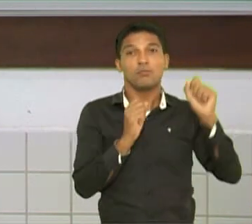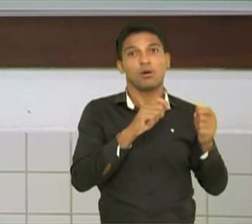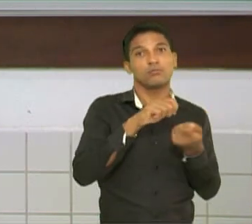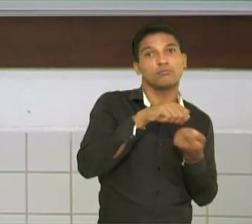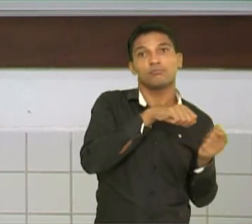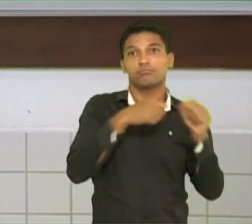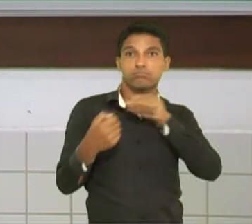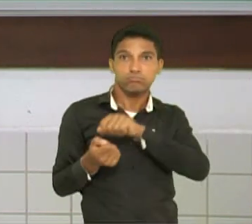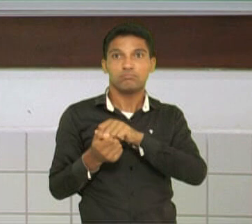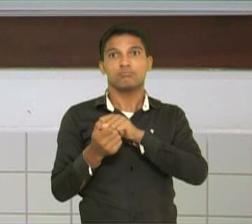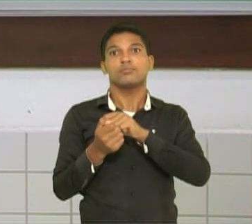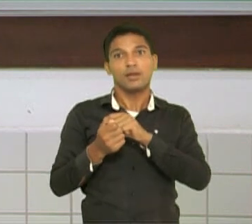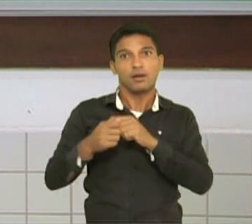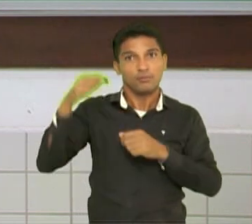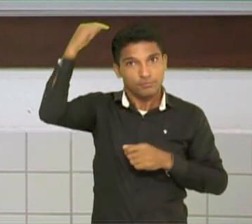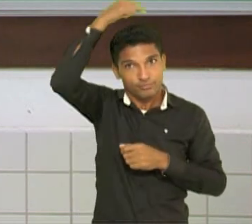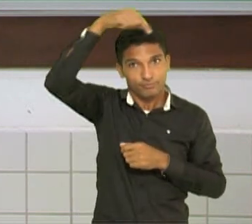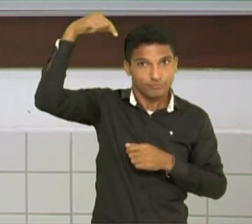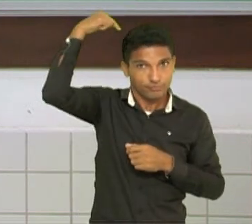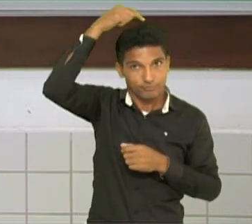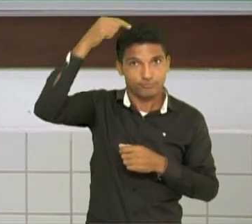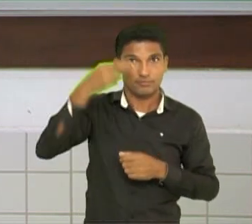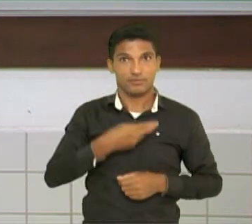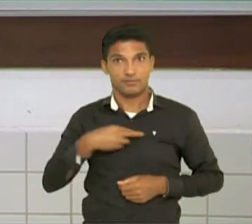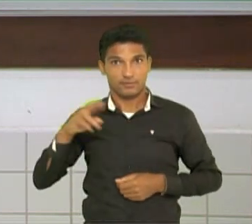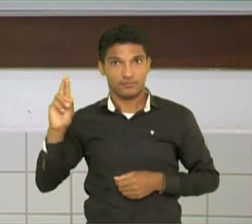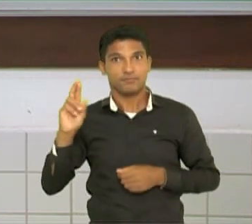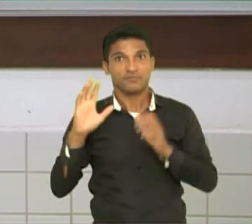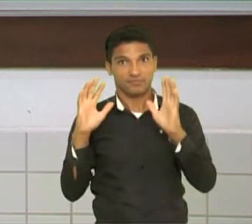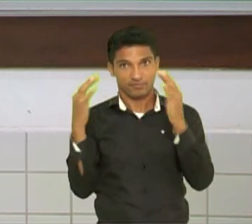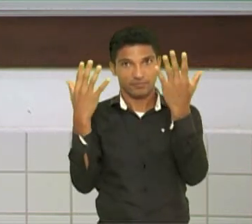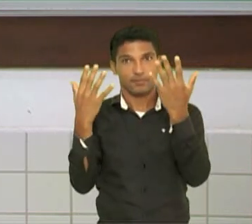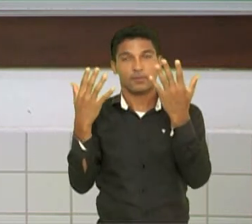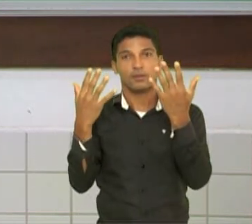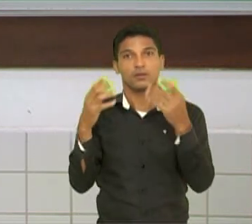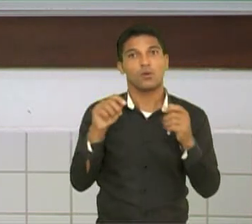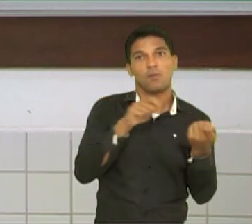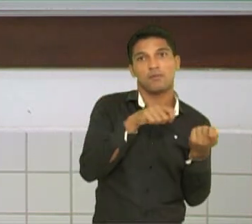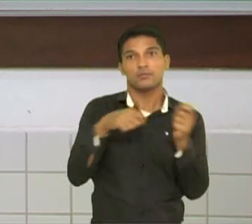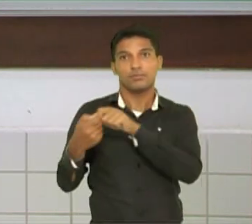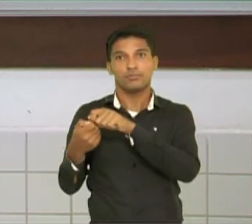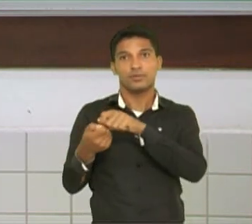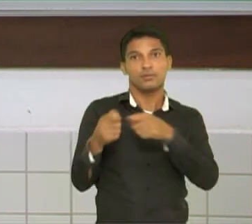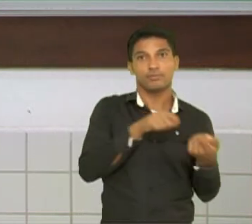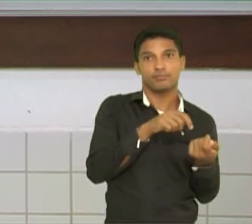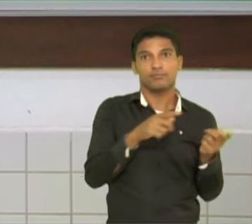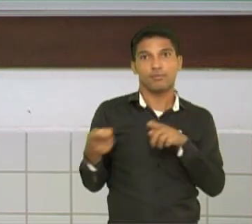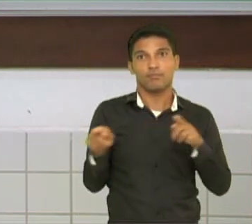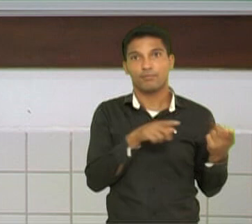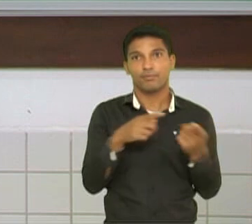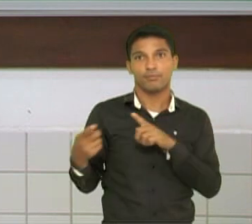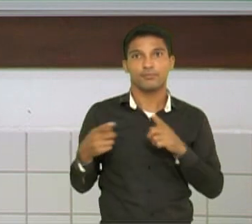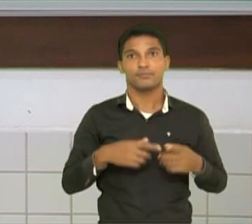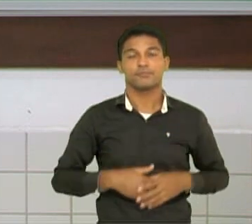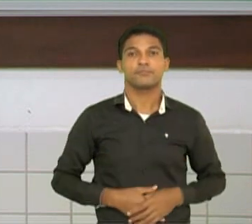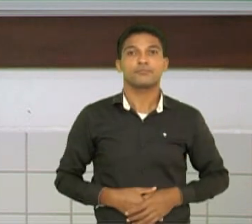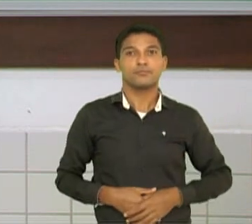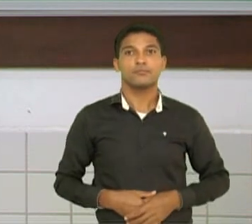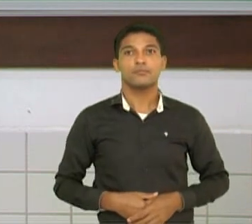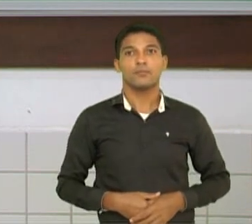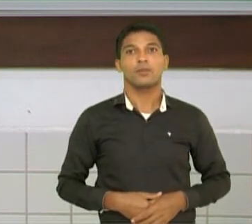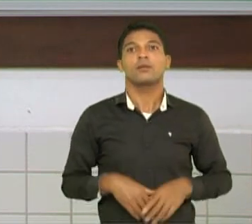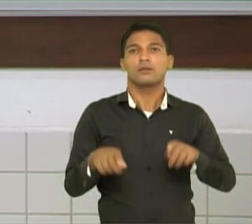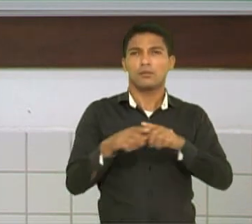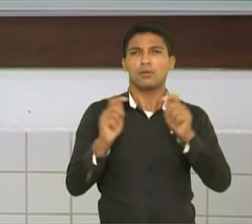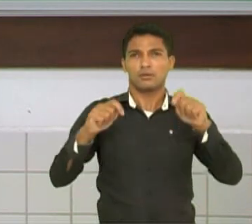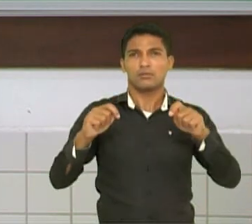grandes acontecimentos, os grandes líderes e trazer à tona a tradição, mas principalmente a confraternização